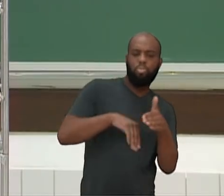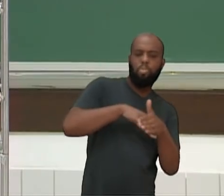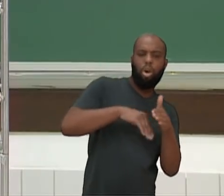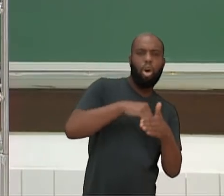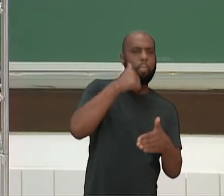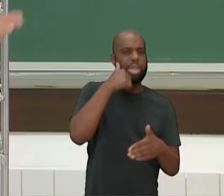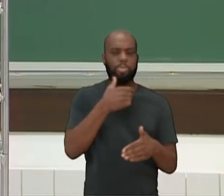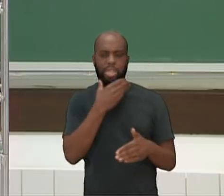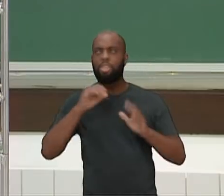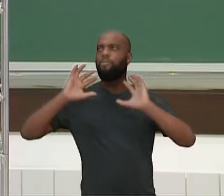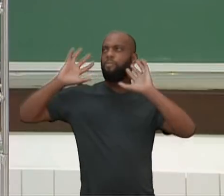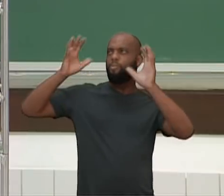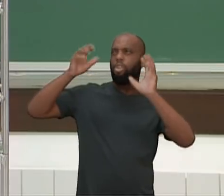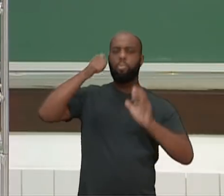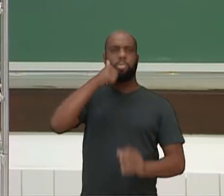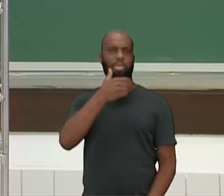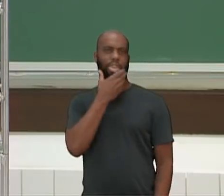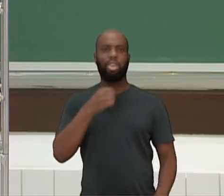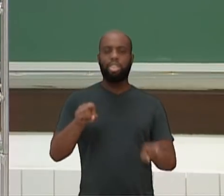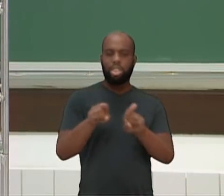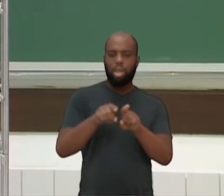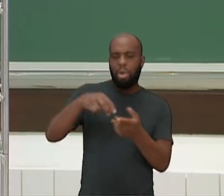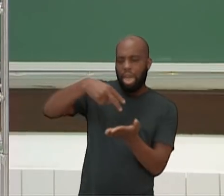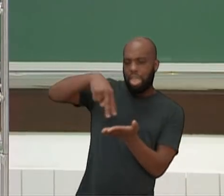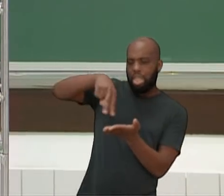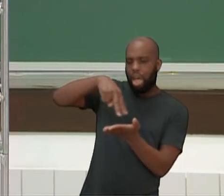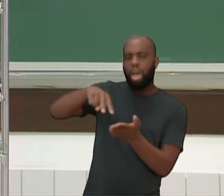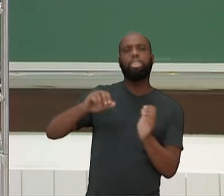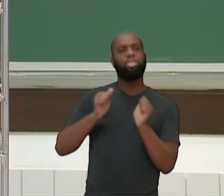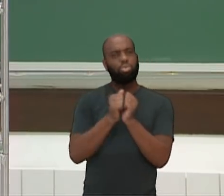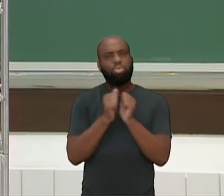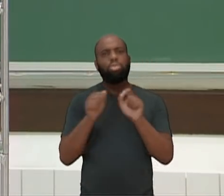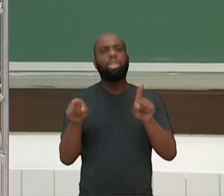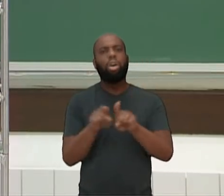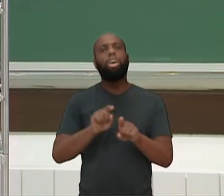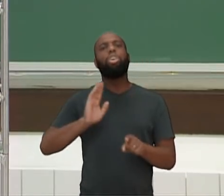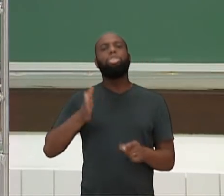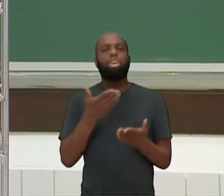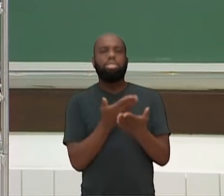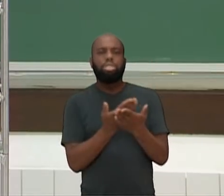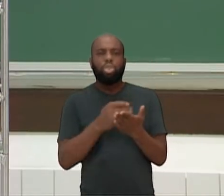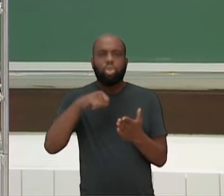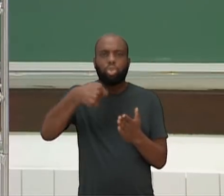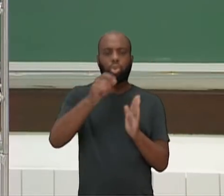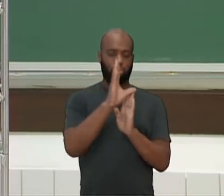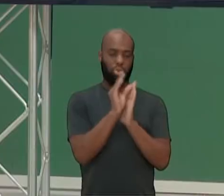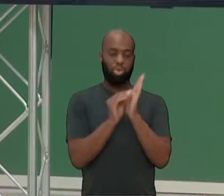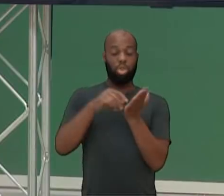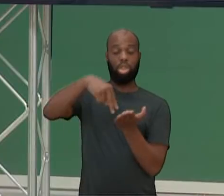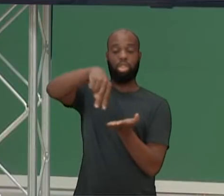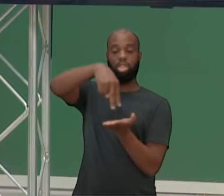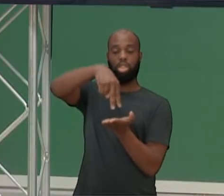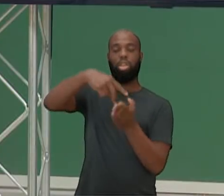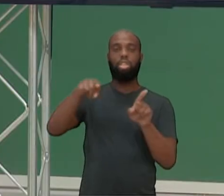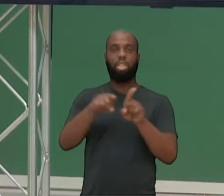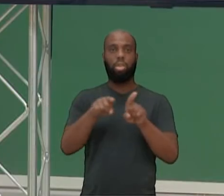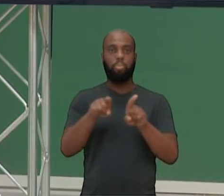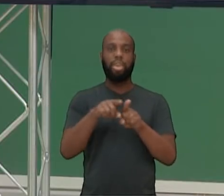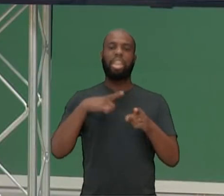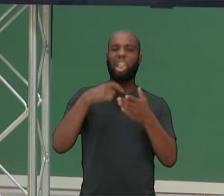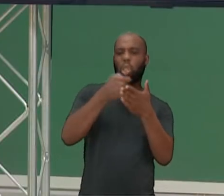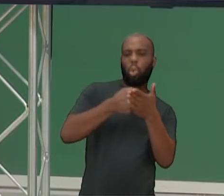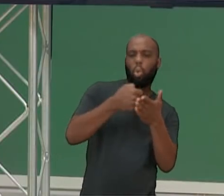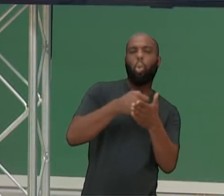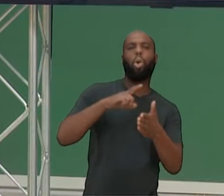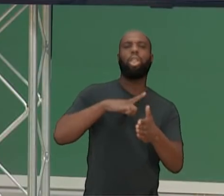meninas, o vôlei é meninos e meninas, a dança é meninos e meninas, que a gente já conversou sobre esse conteúdo, as lutas,